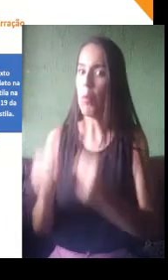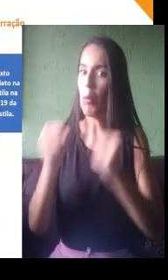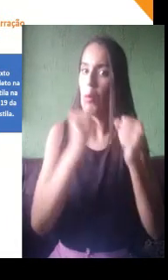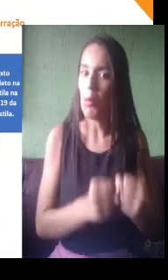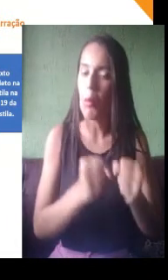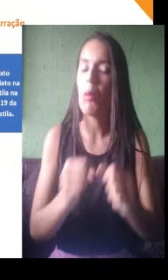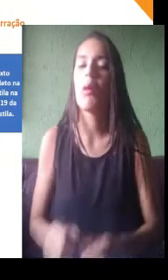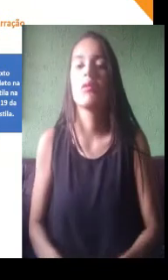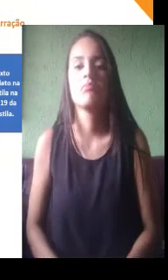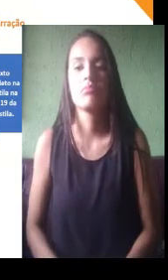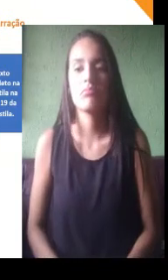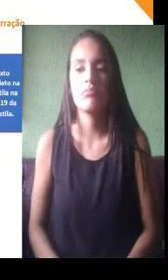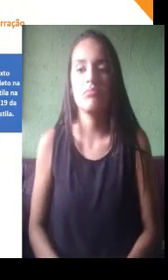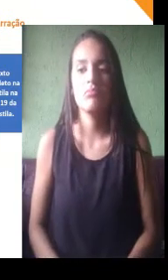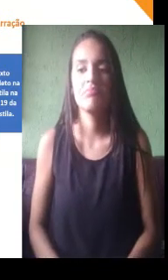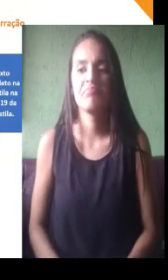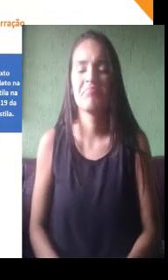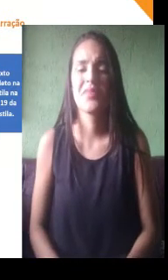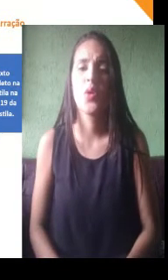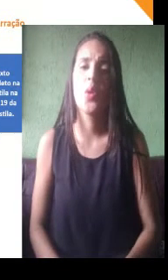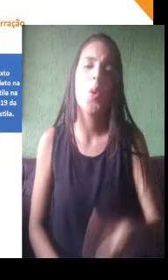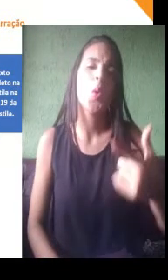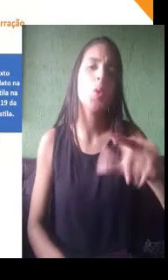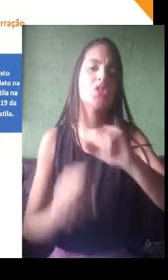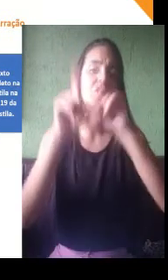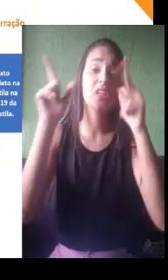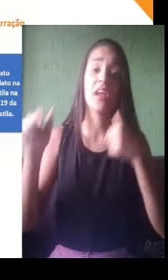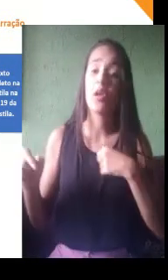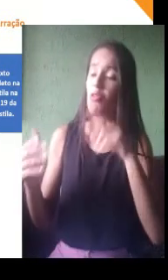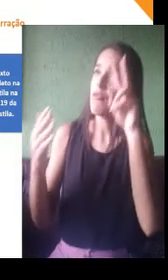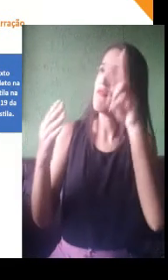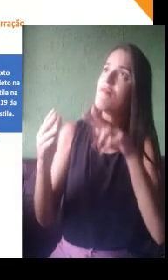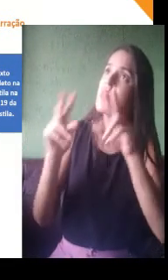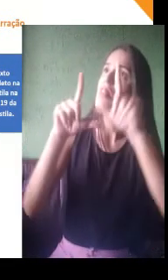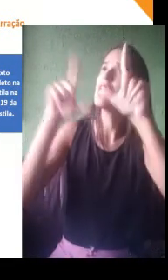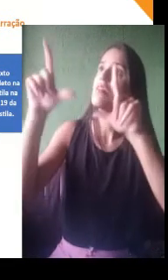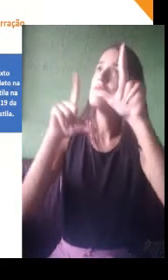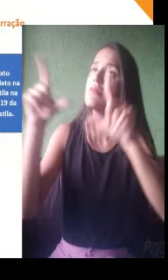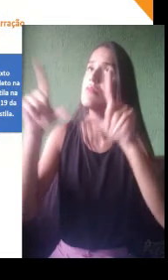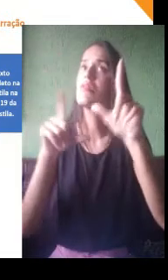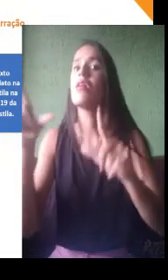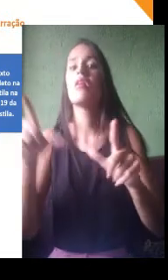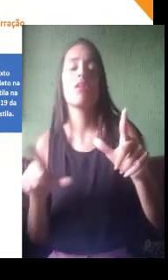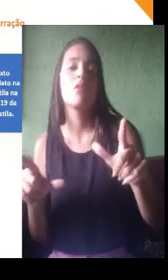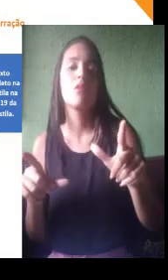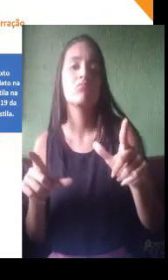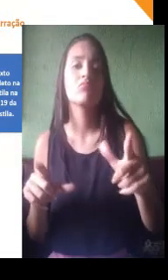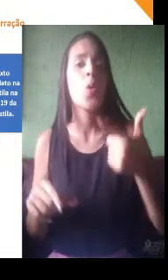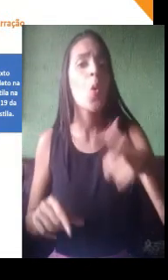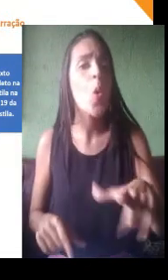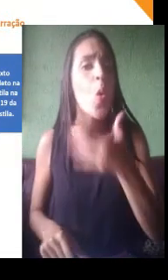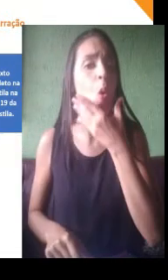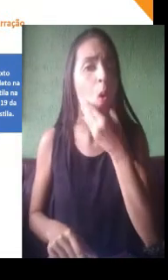insiste em jogar um futebol mais feio do que Galvão gostaria de ver. Ele narra o jogo de Dunga sonhando com o de Tele.